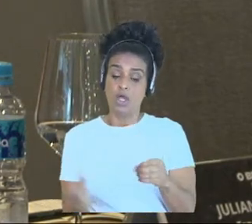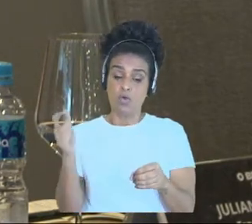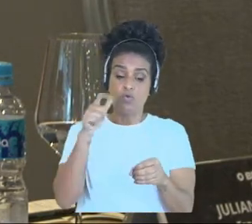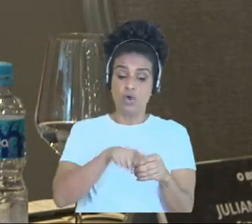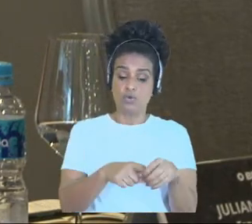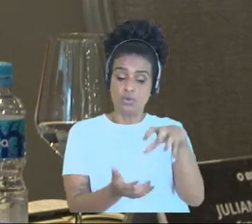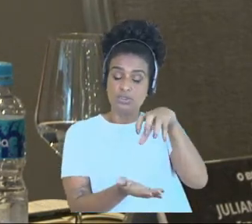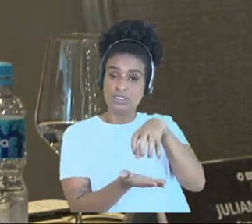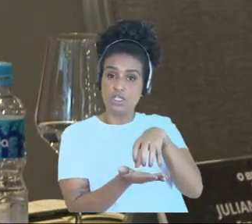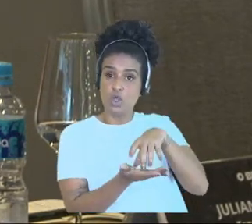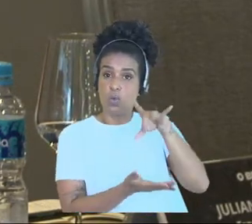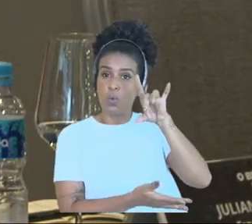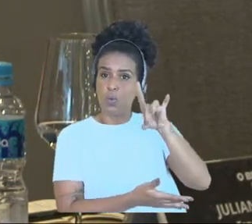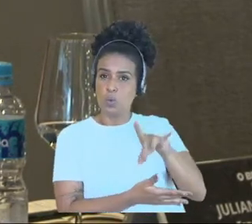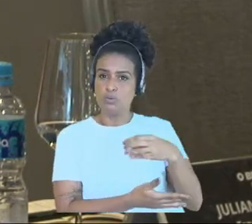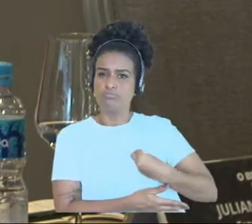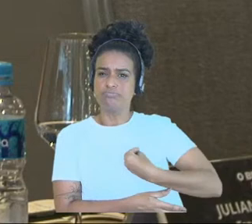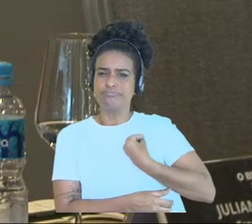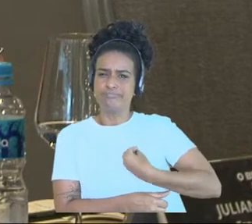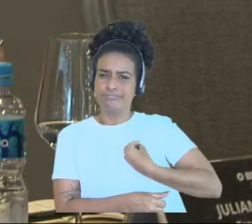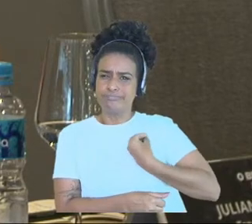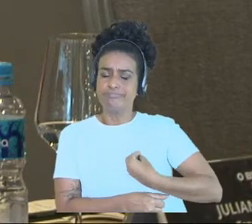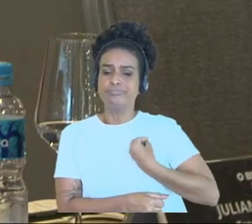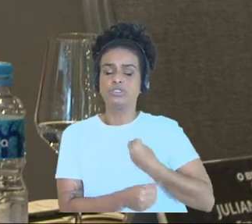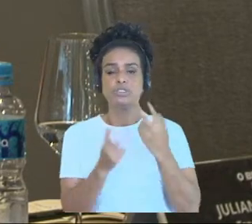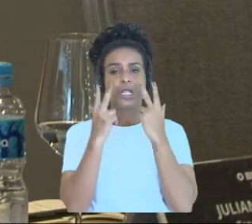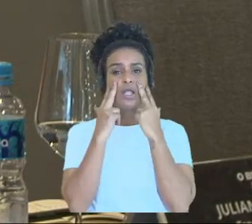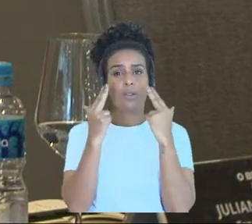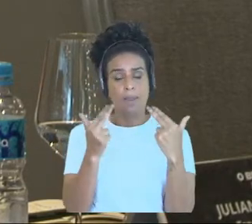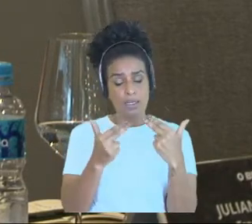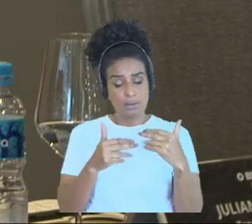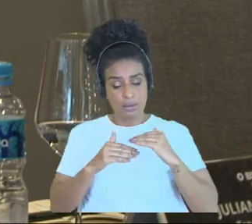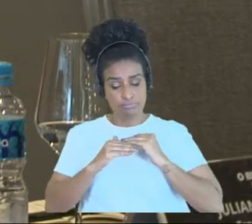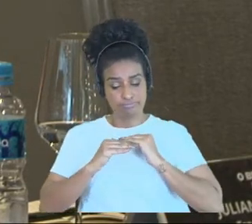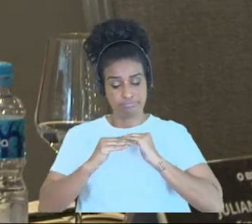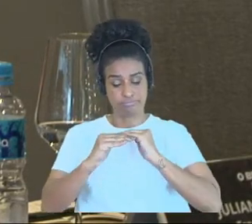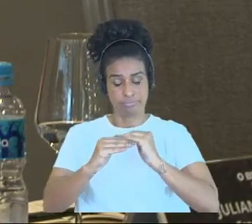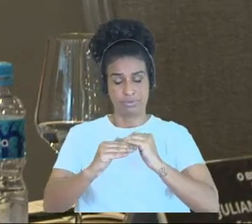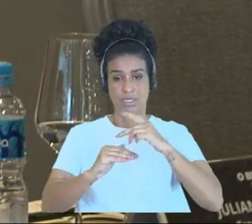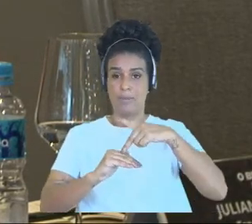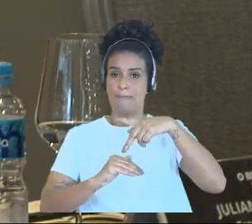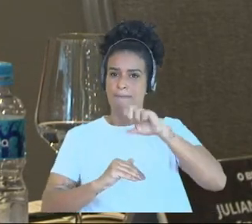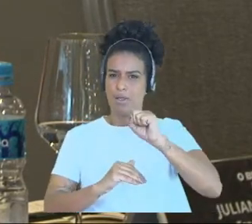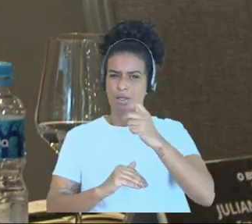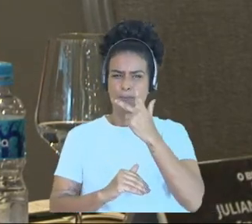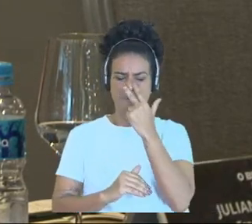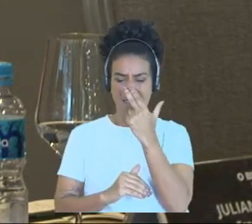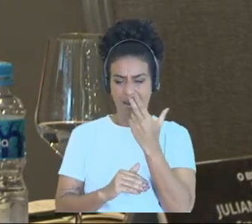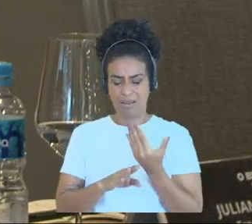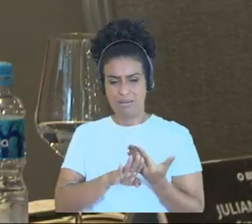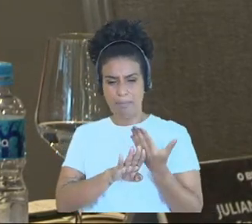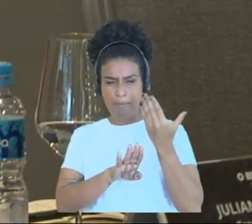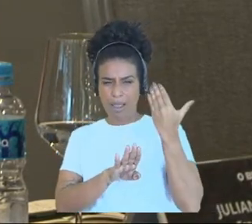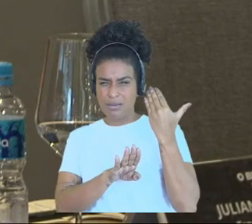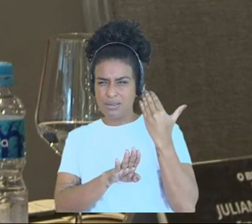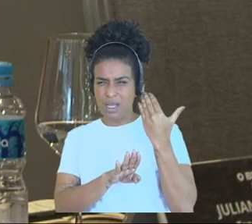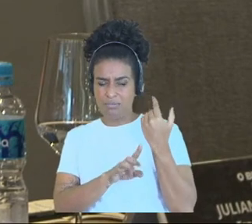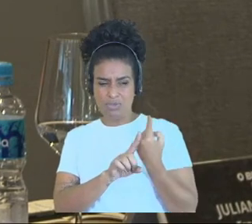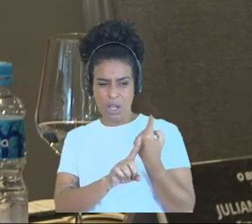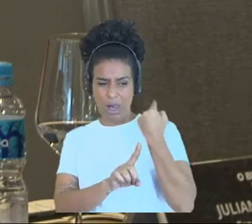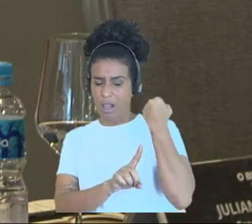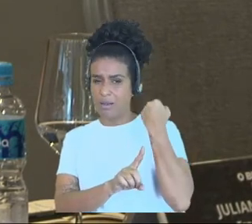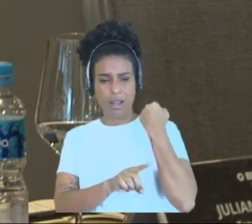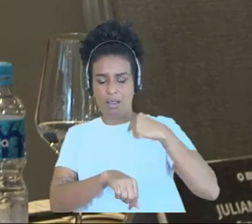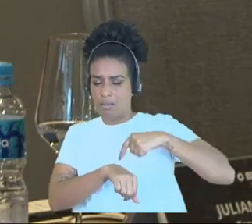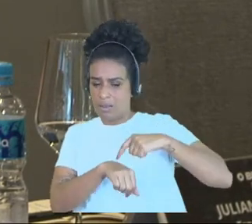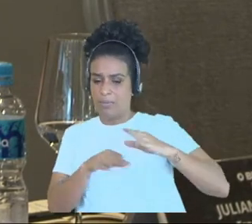por último. E a gente ainda está vivendo esse efeito da normalização pós-pandemia. Parece um passado um pouco distante, mas a gente ainda está colhendo esses